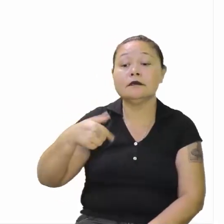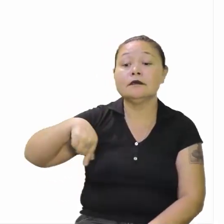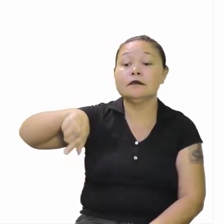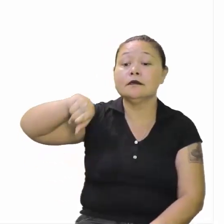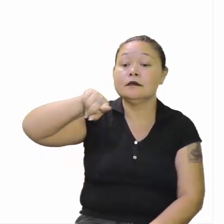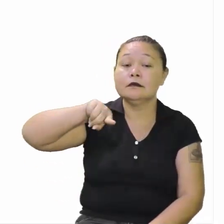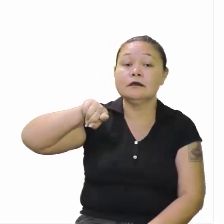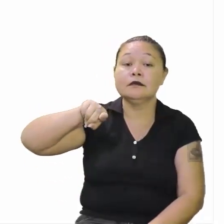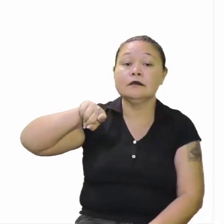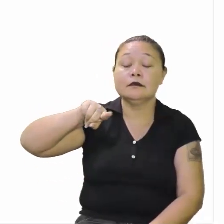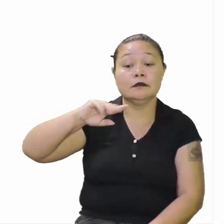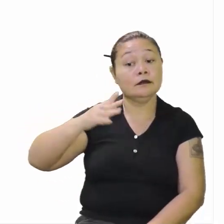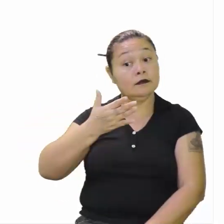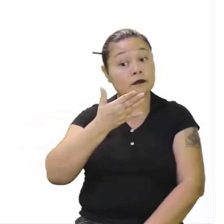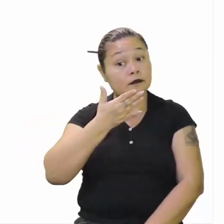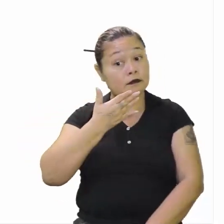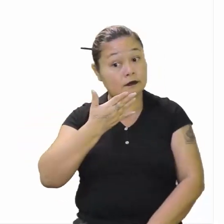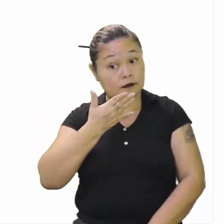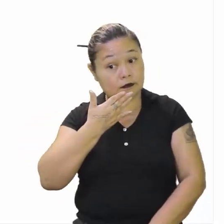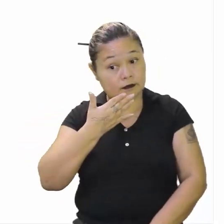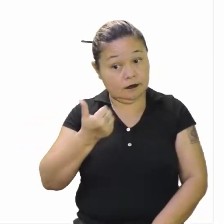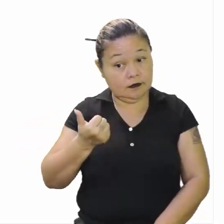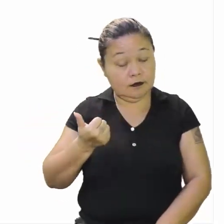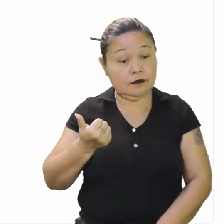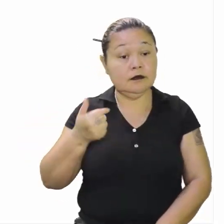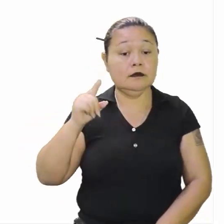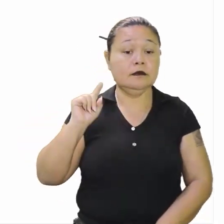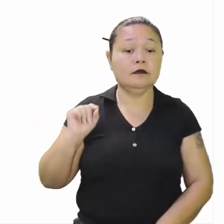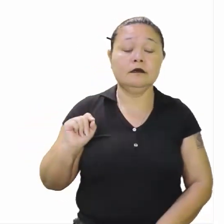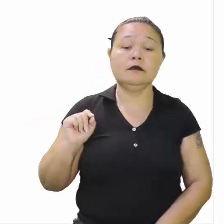agora, nada melhor do que